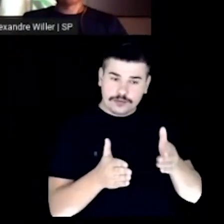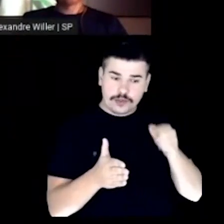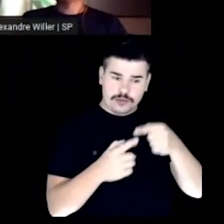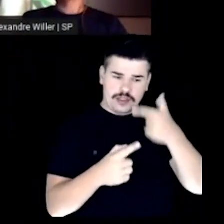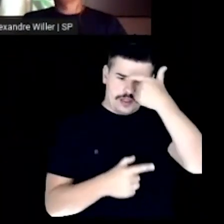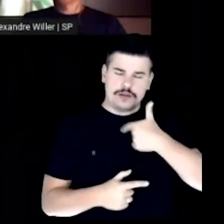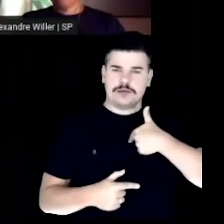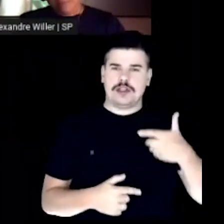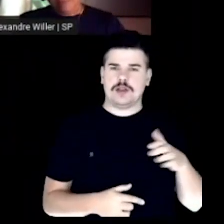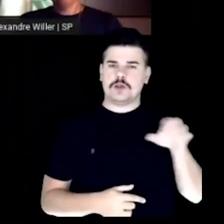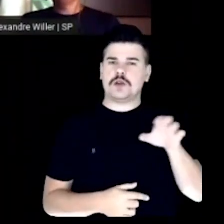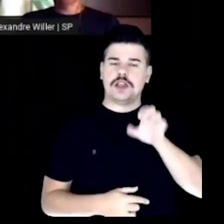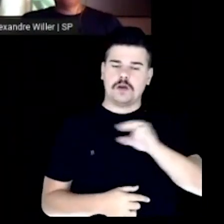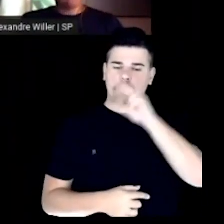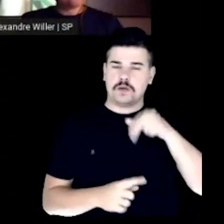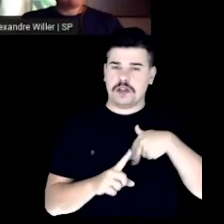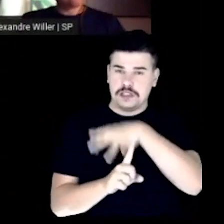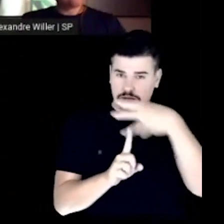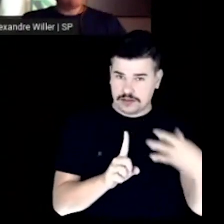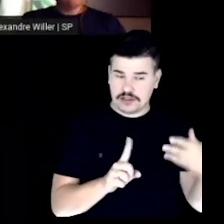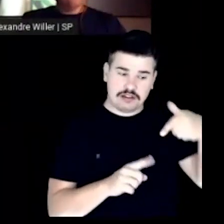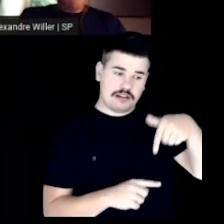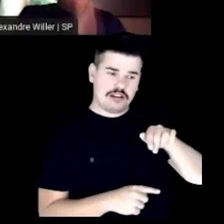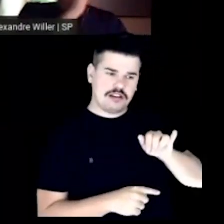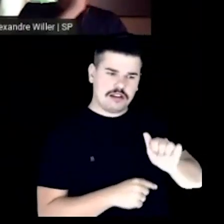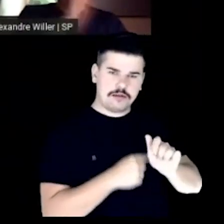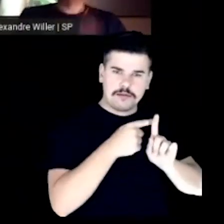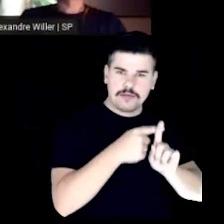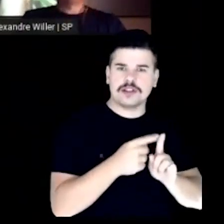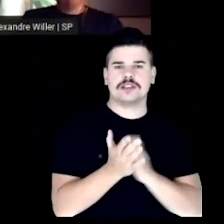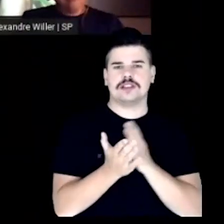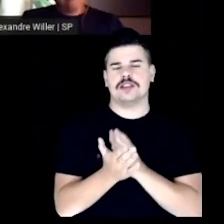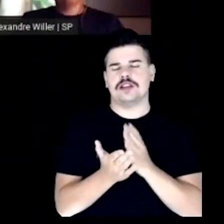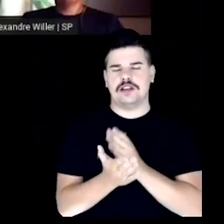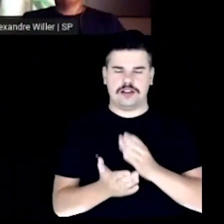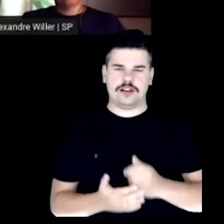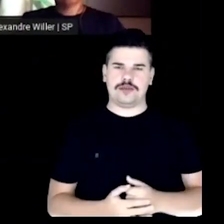na minha testa gay, nem colocar um selo LGBT no livro, sabe,